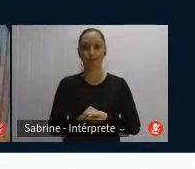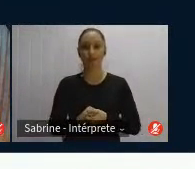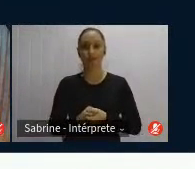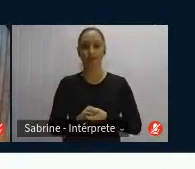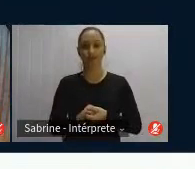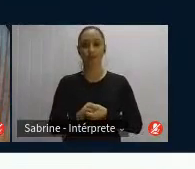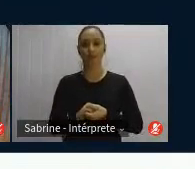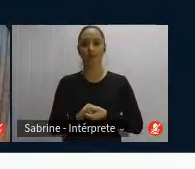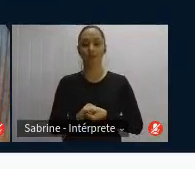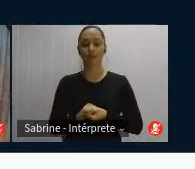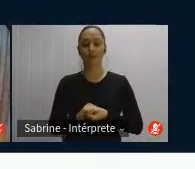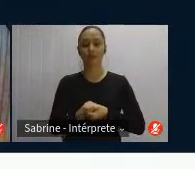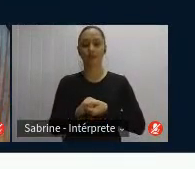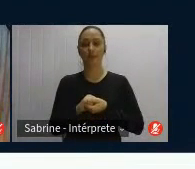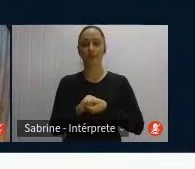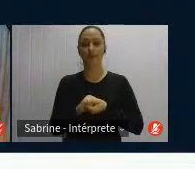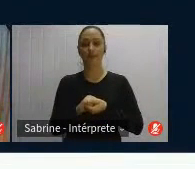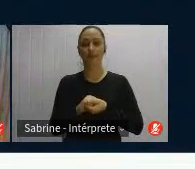Pode passar.